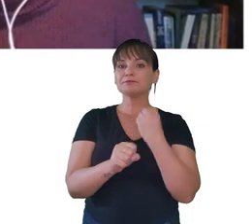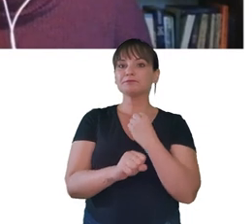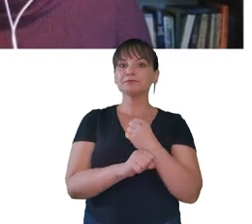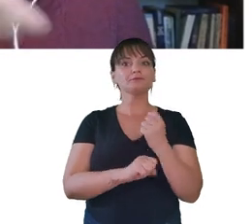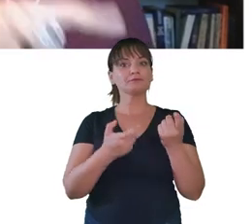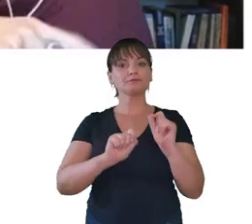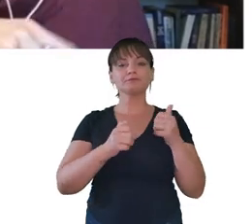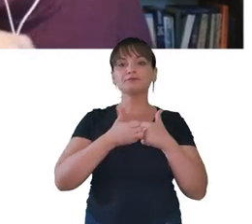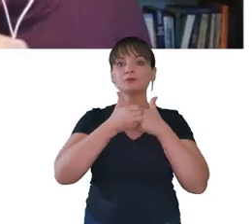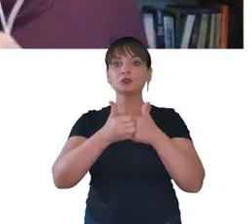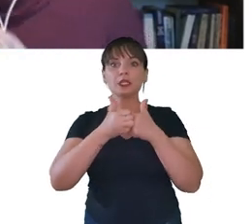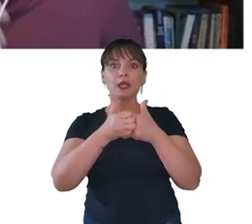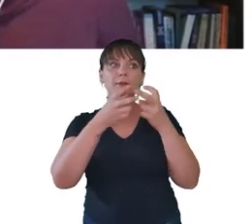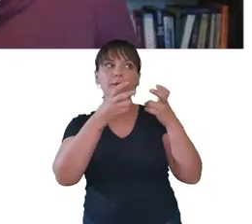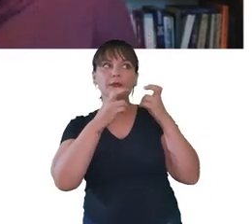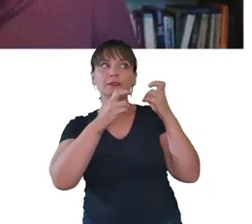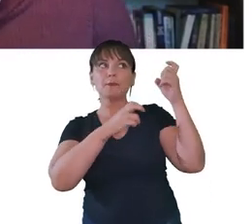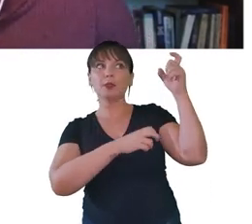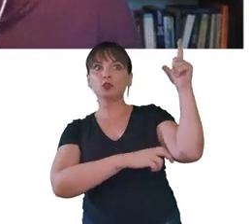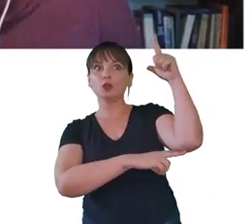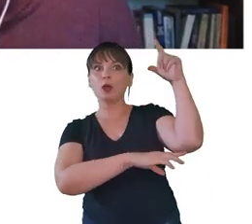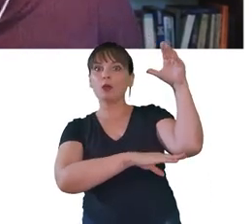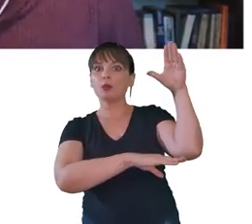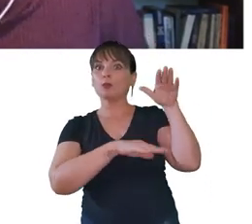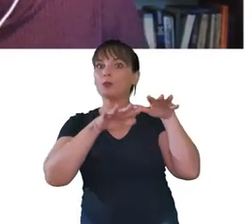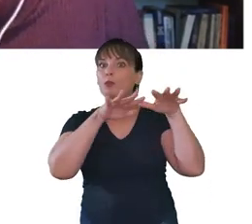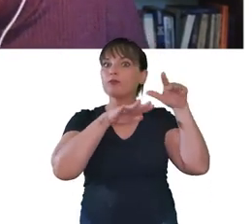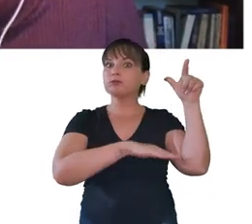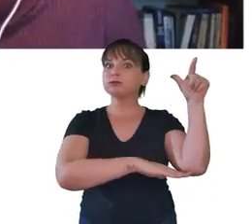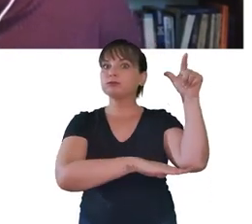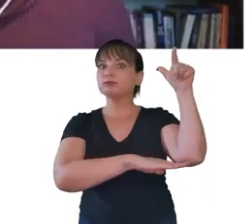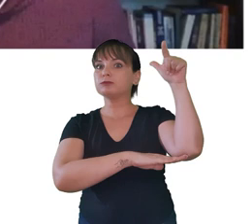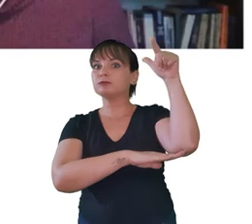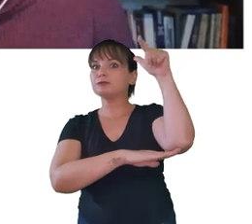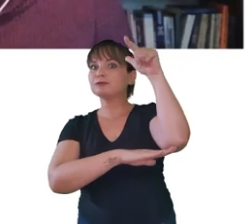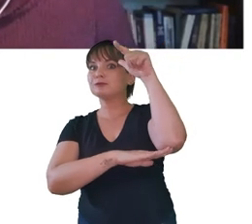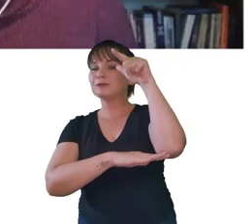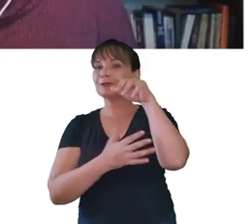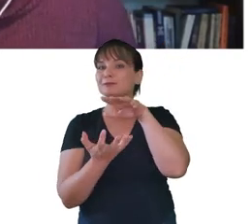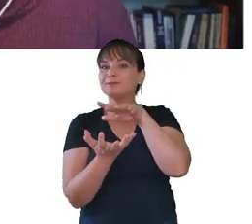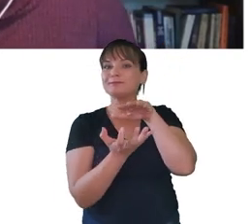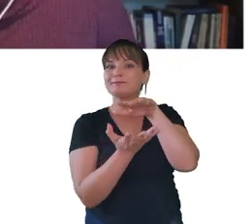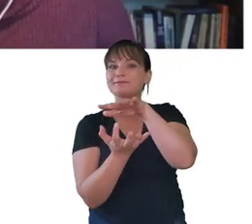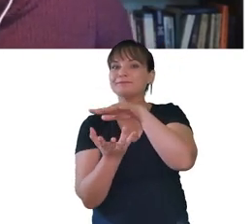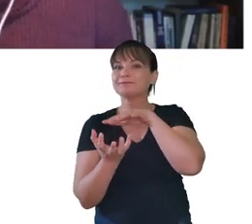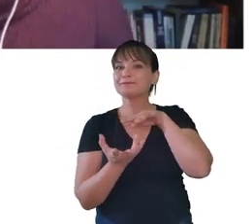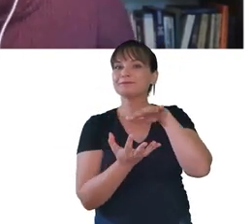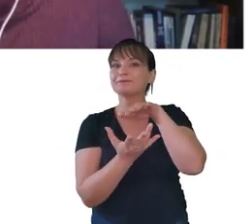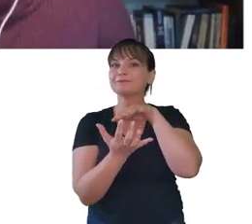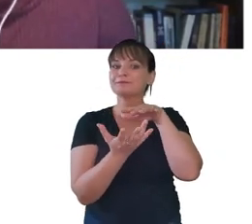pode acompanhar o movimento do Sol e ver o tamanho das sombras, e com isso determinar os